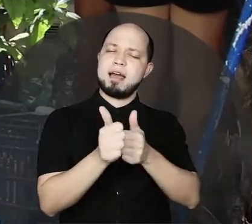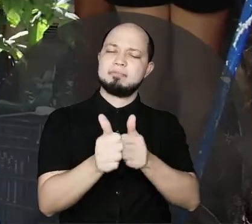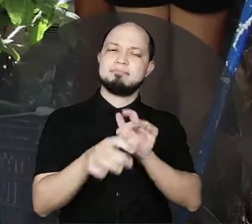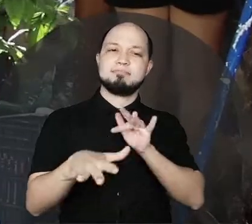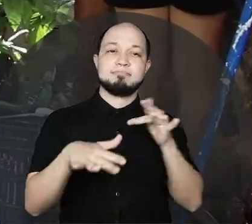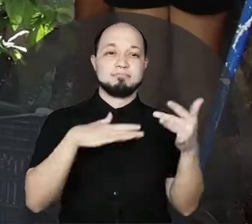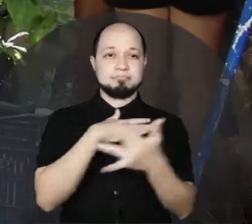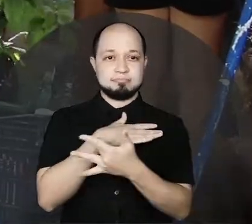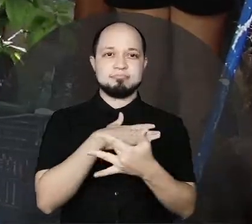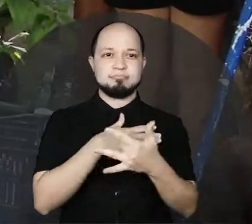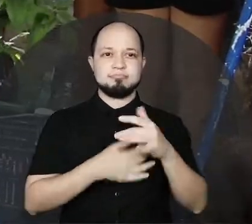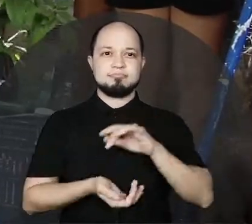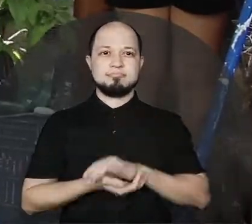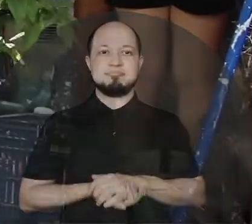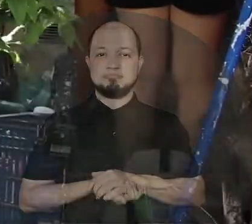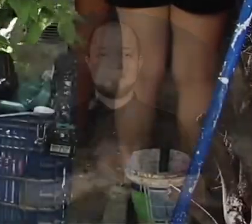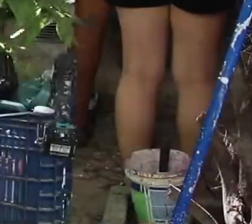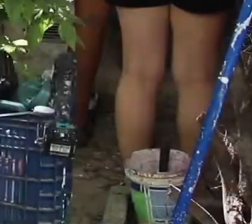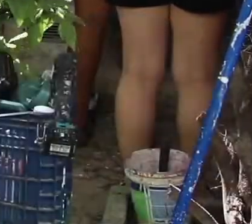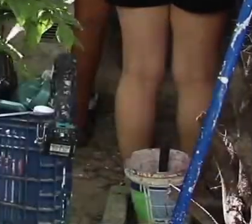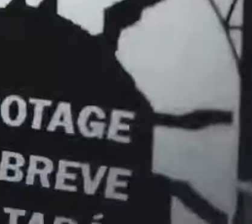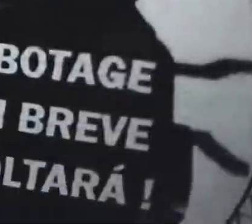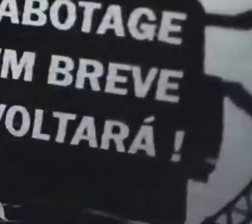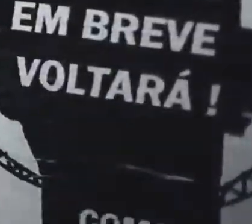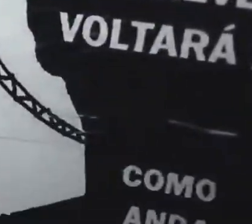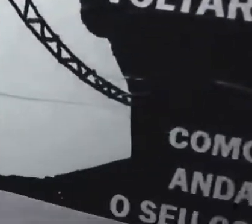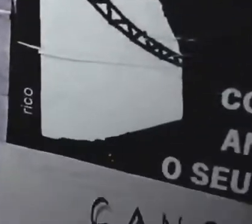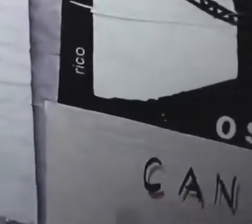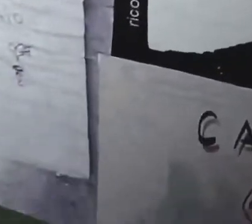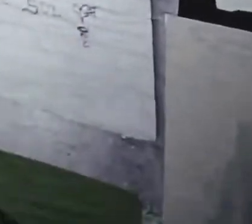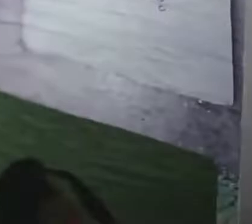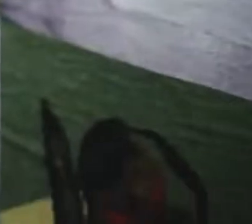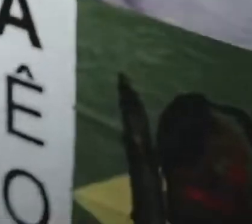aquela acompanhada também nas redes sociais.